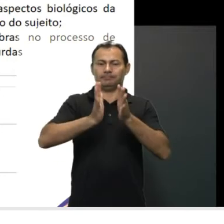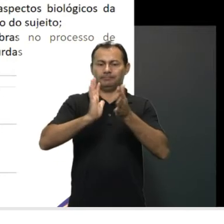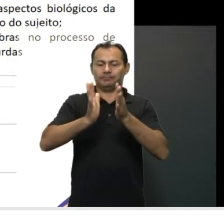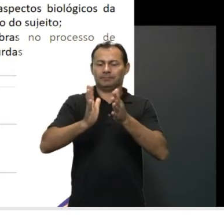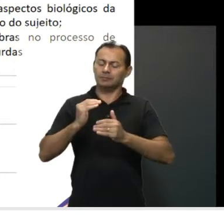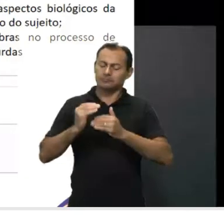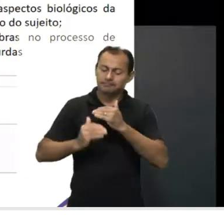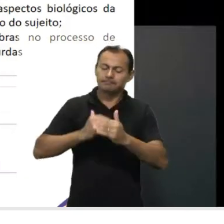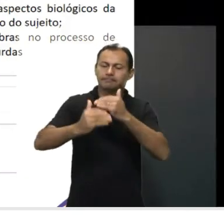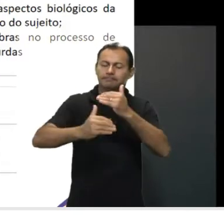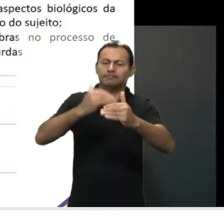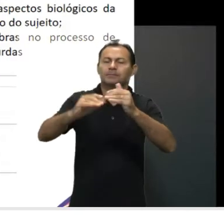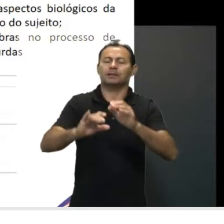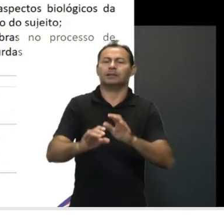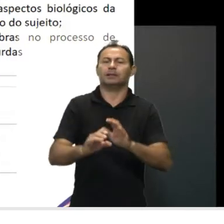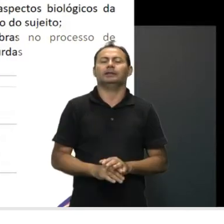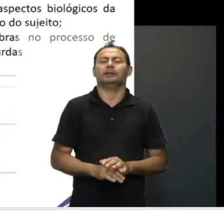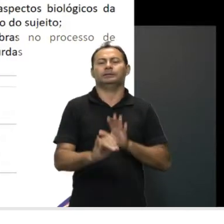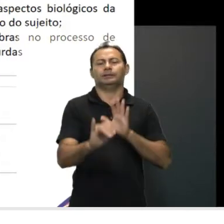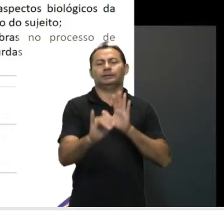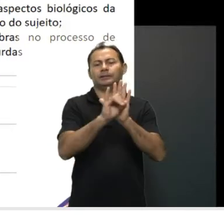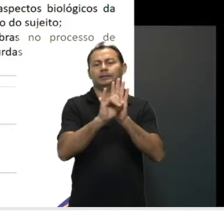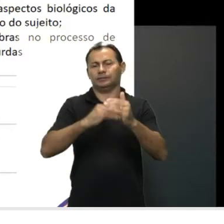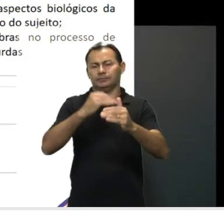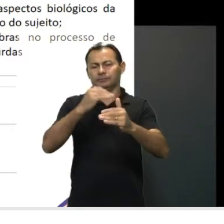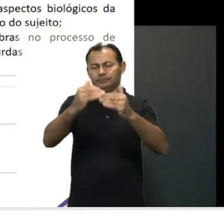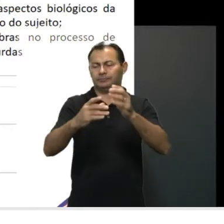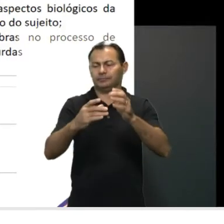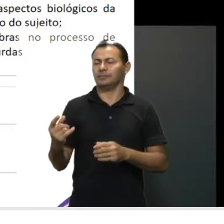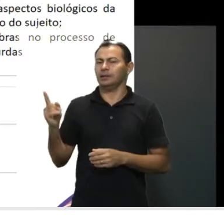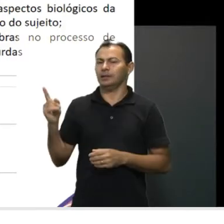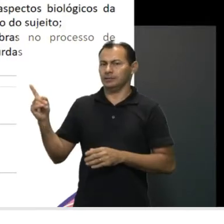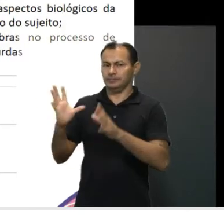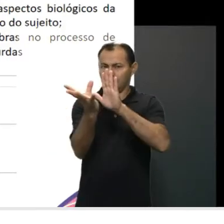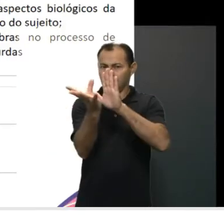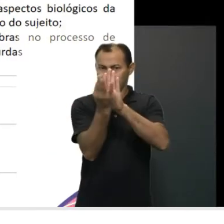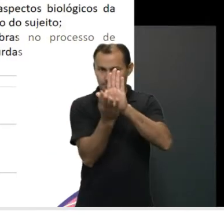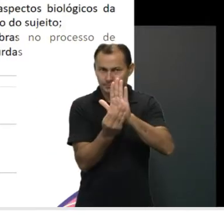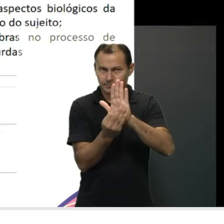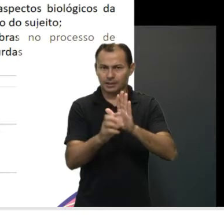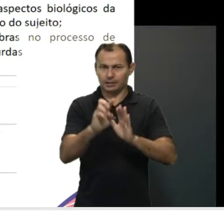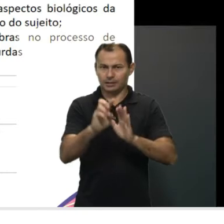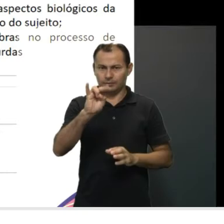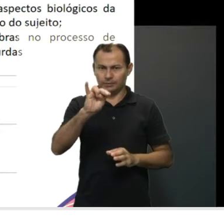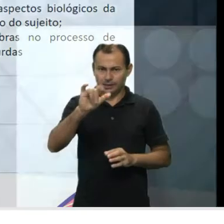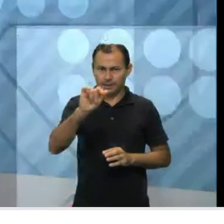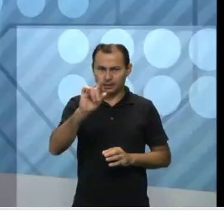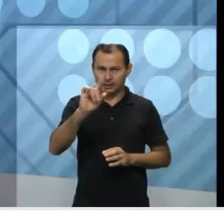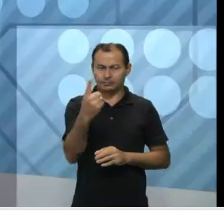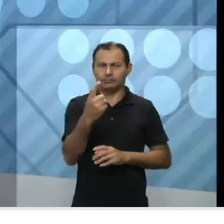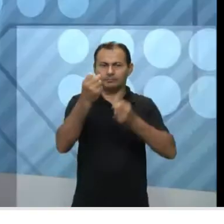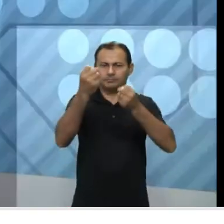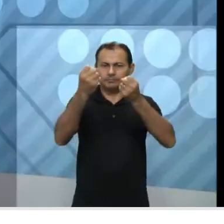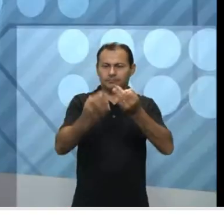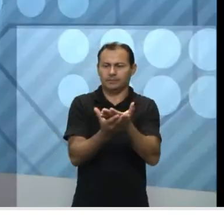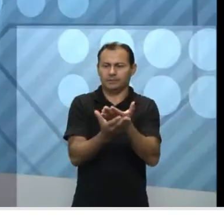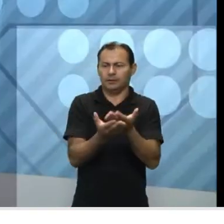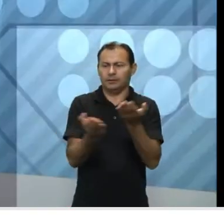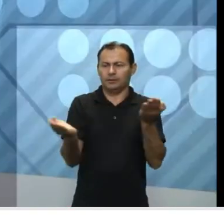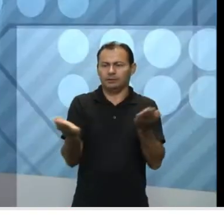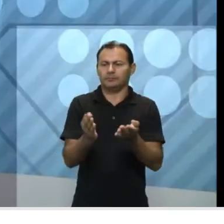de construção identitária. Então esse que é o conteúdo da unidade 1 e o que nós estaremos trabalhando na aula